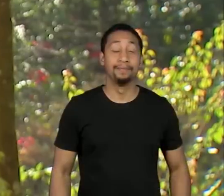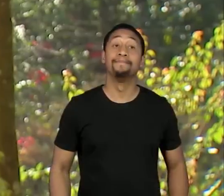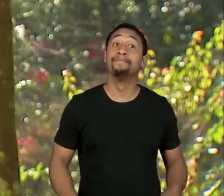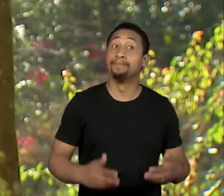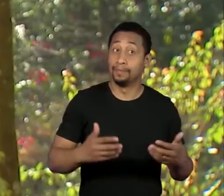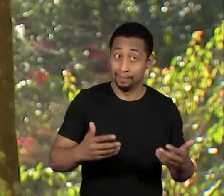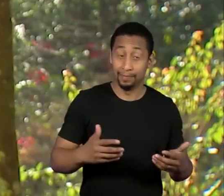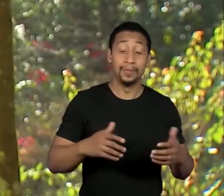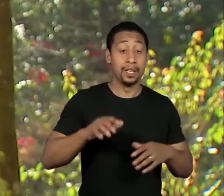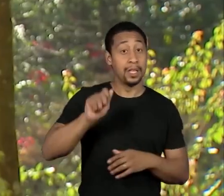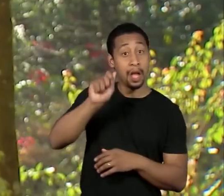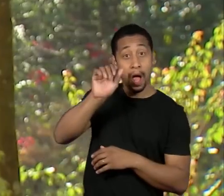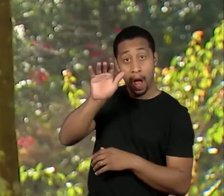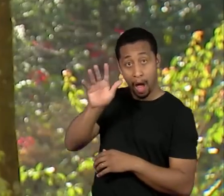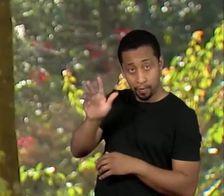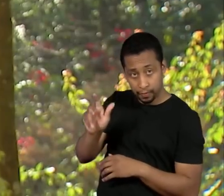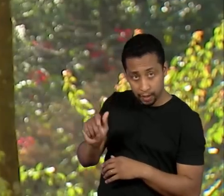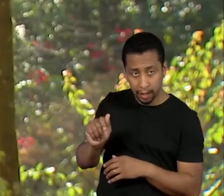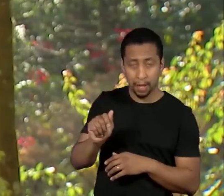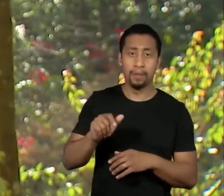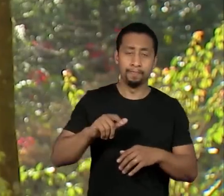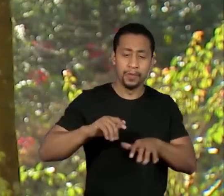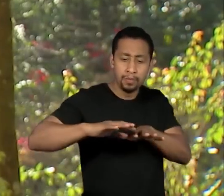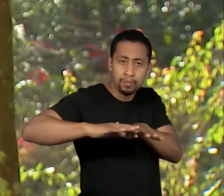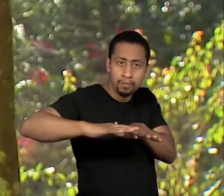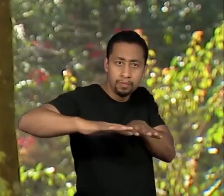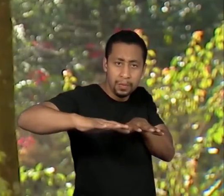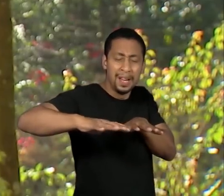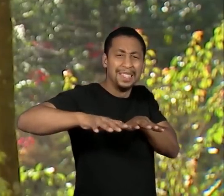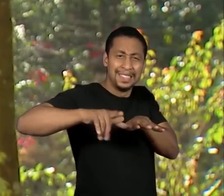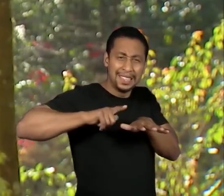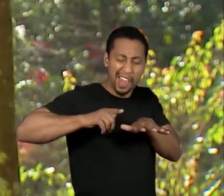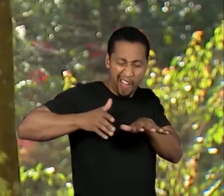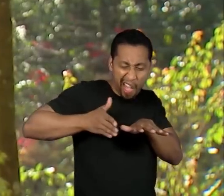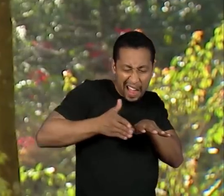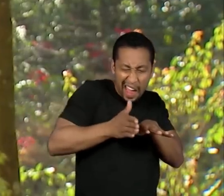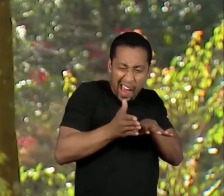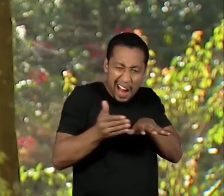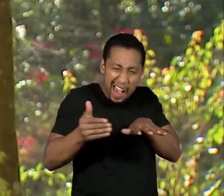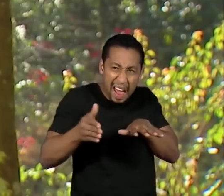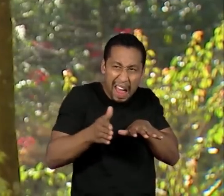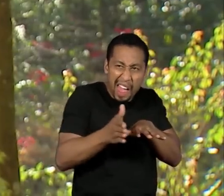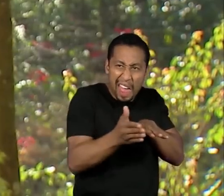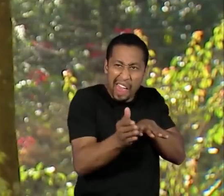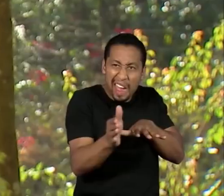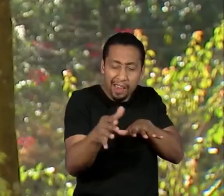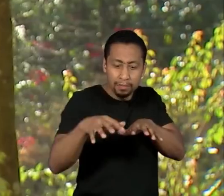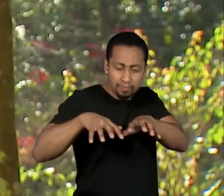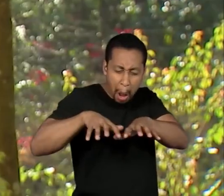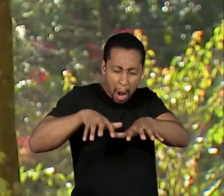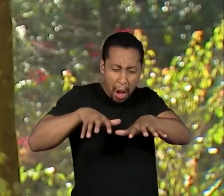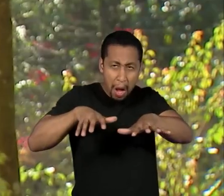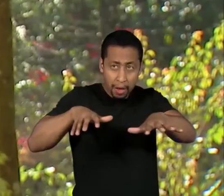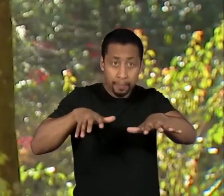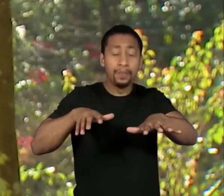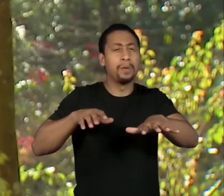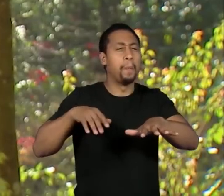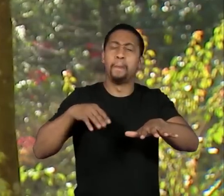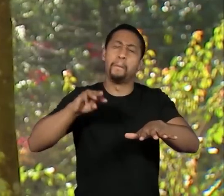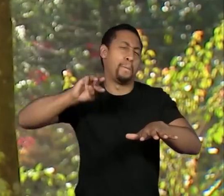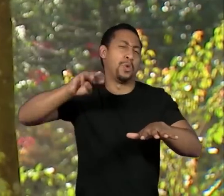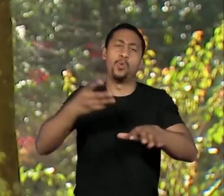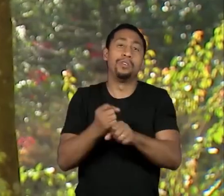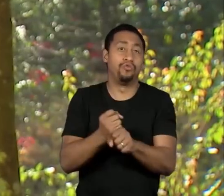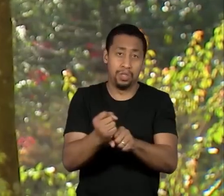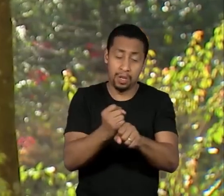Uma enorme fenda que se estende por quilômetros vai separar a África em duas daqui a dezenas de milhões de anos. Os